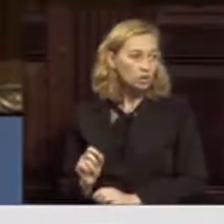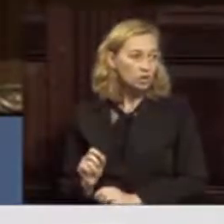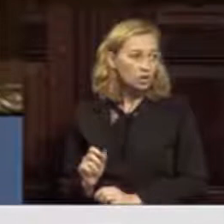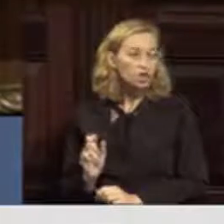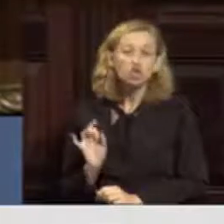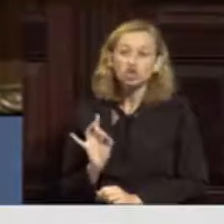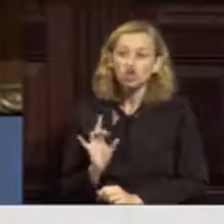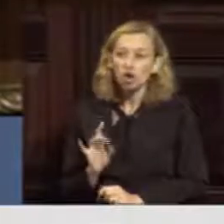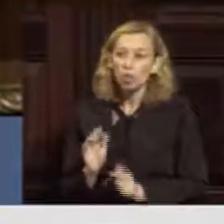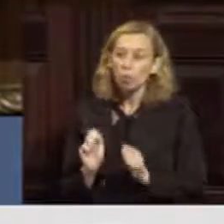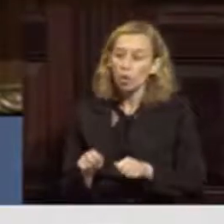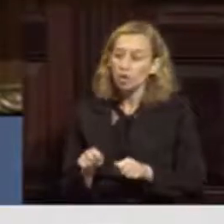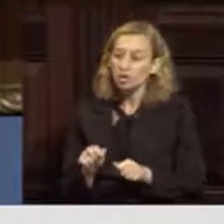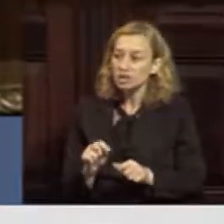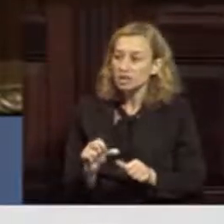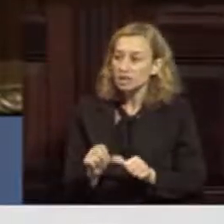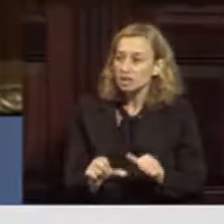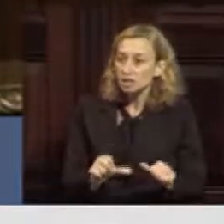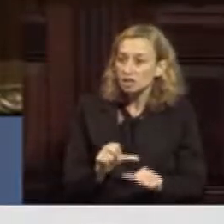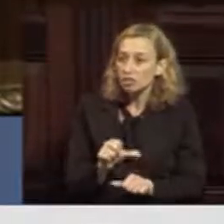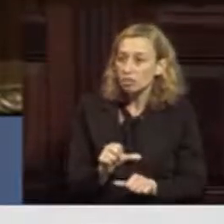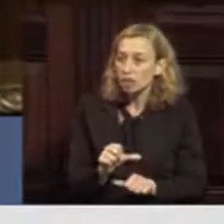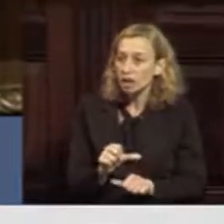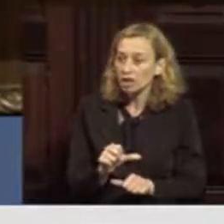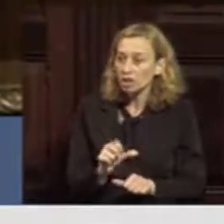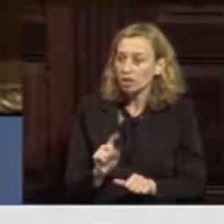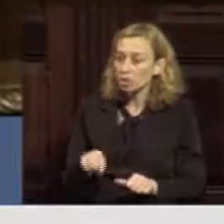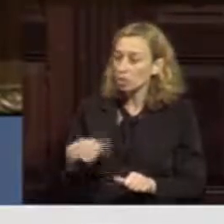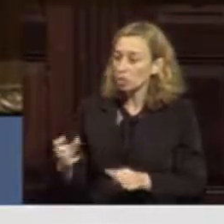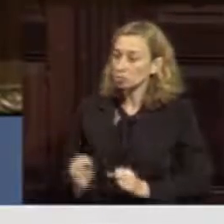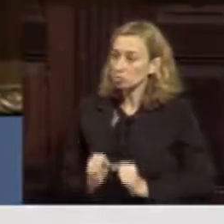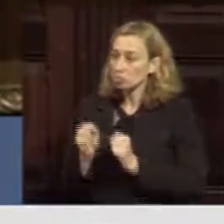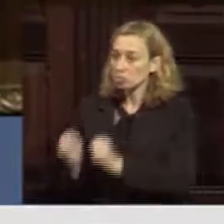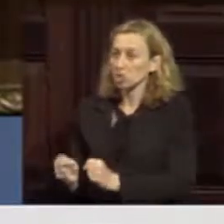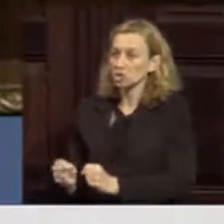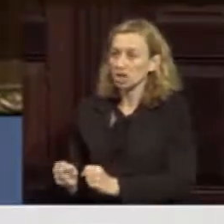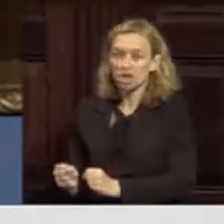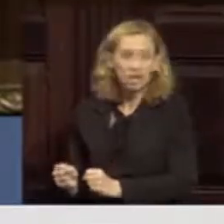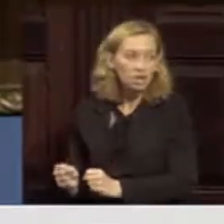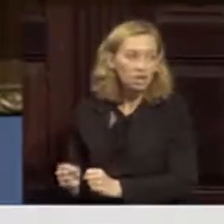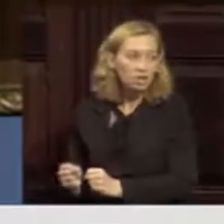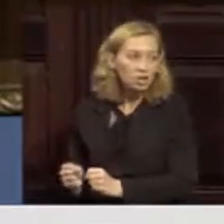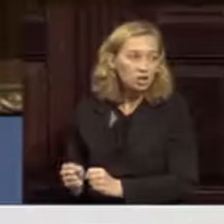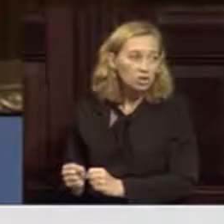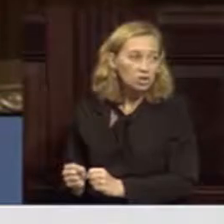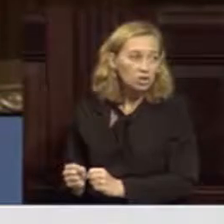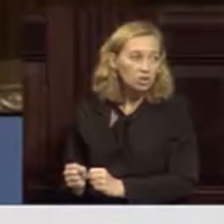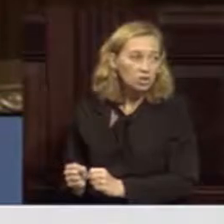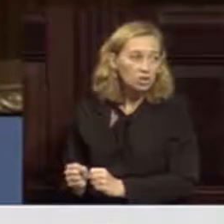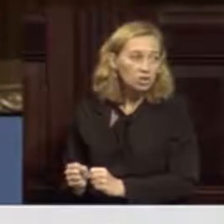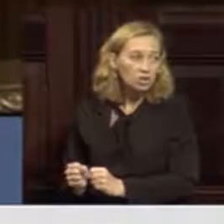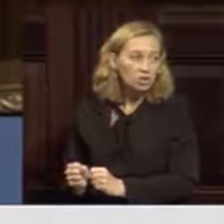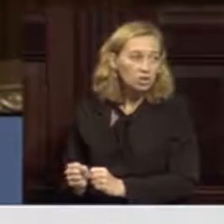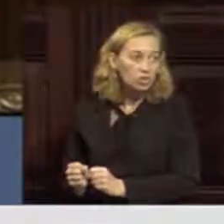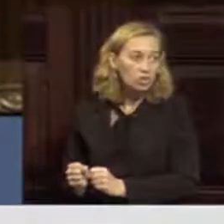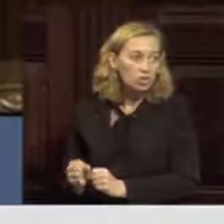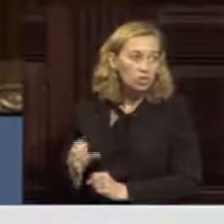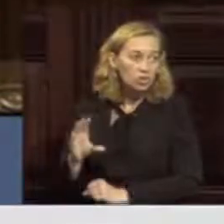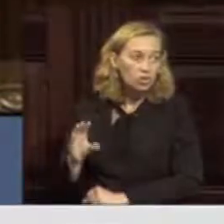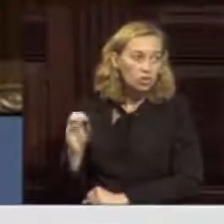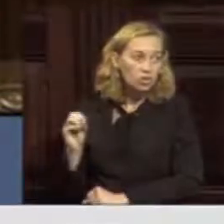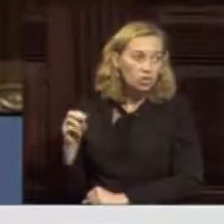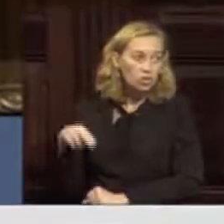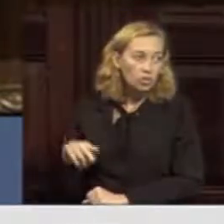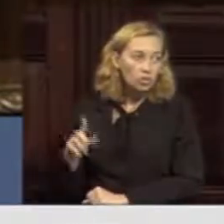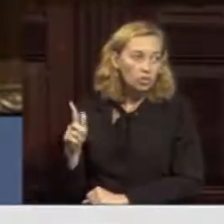por um poder constituinte originário. O Congresso Nacional, sequer o Congresso Nacional, tem o condão